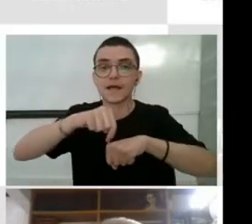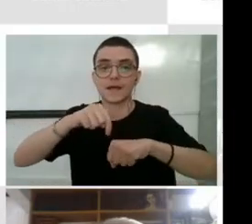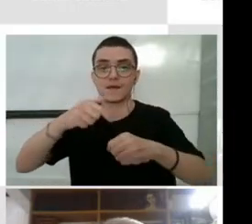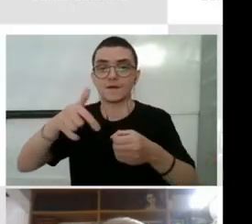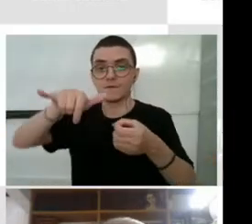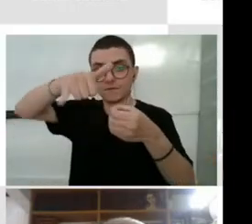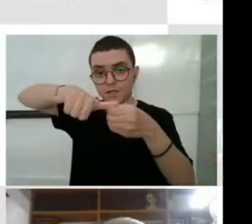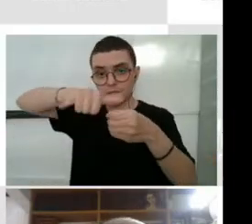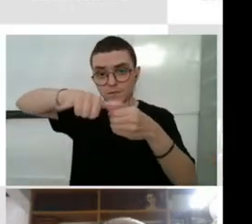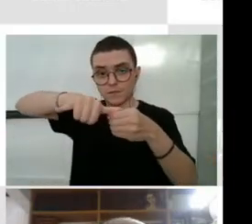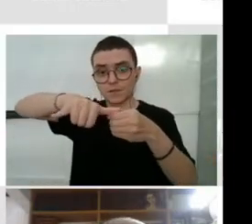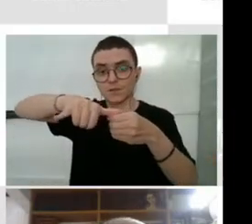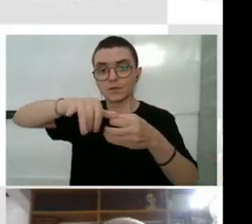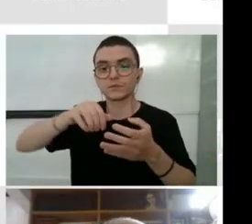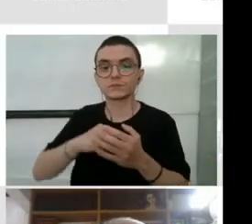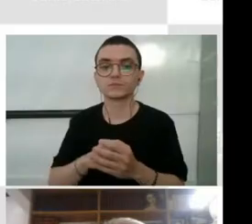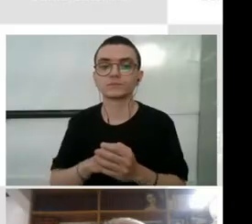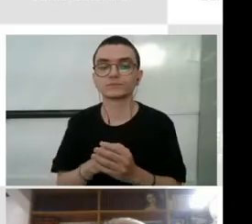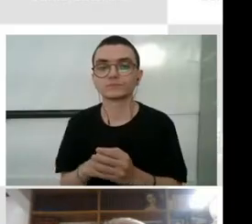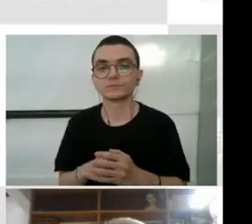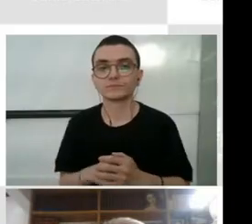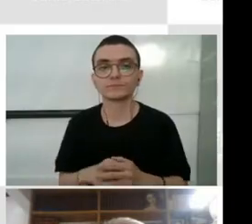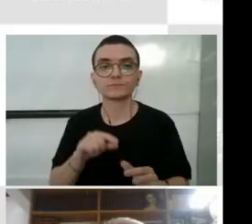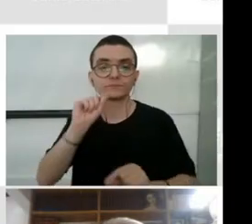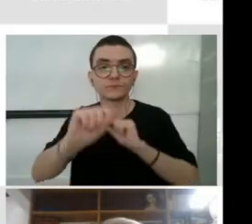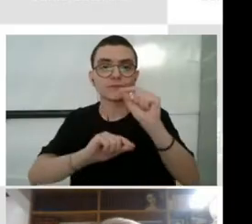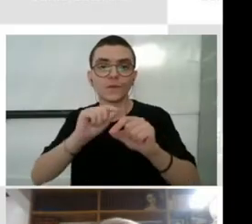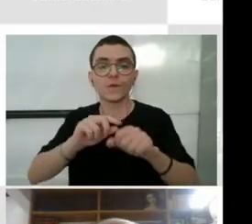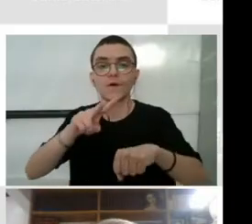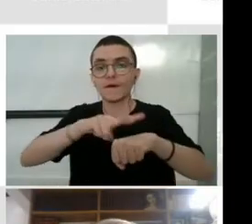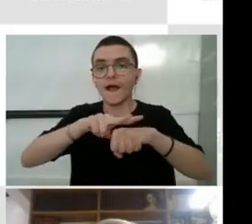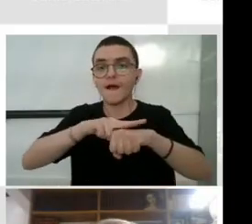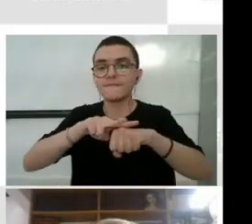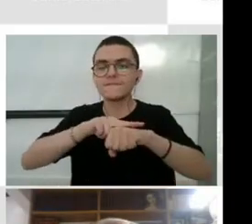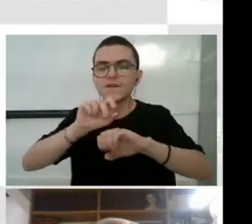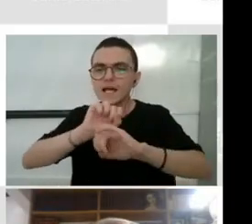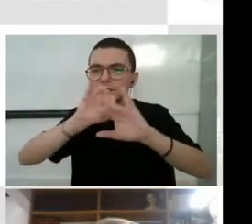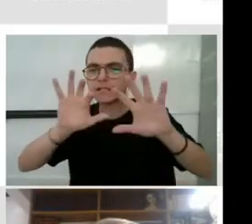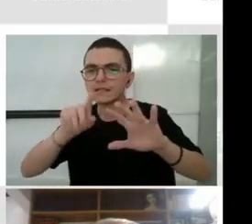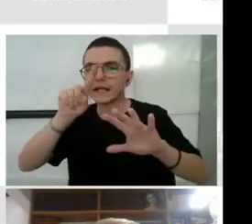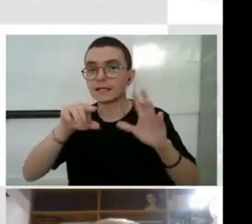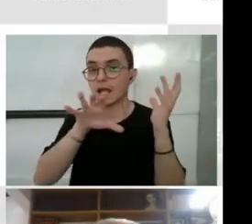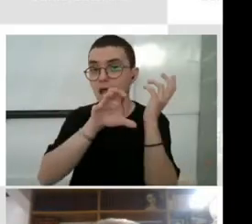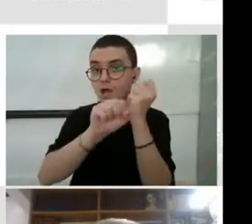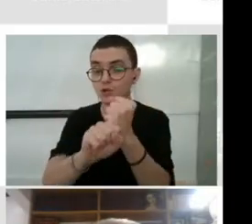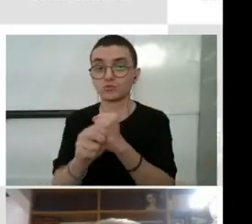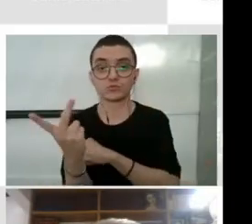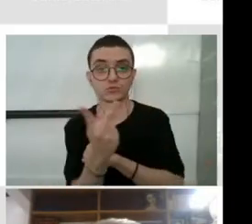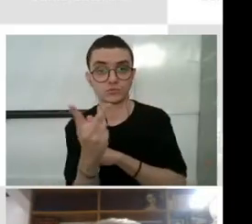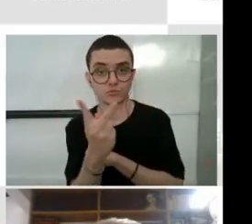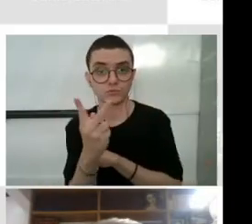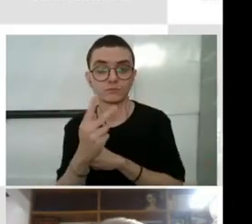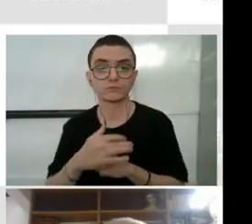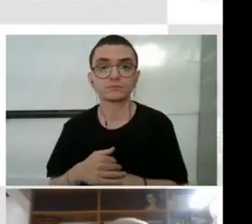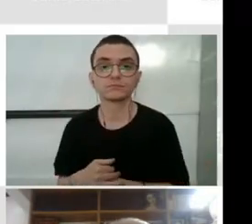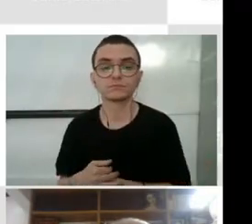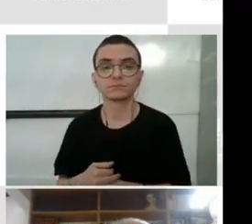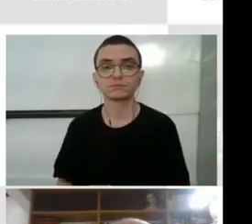petróleo, e o que está em verde claro é, então, a soma dos dois, né? A soma dos dois.